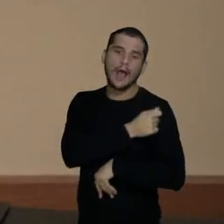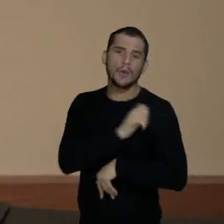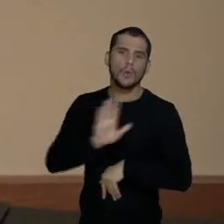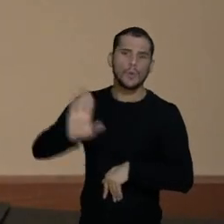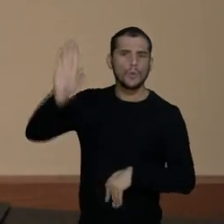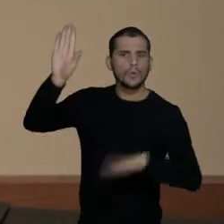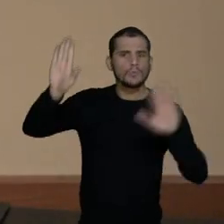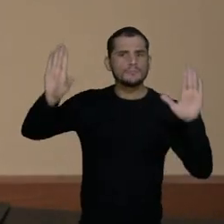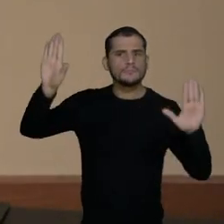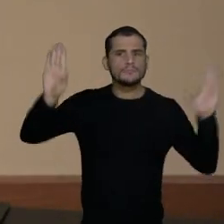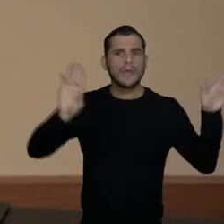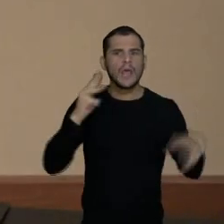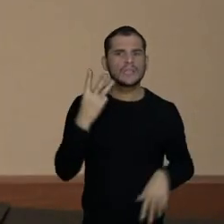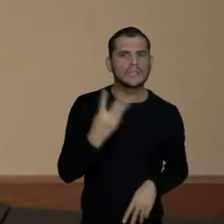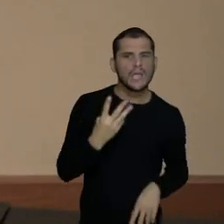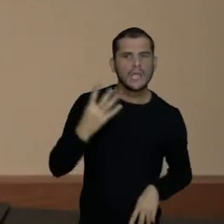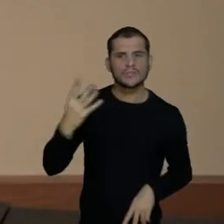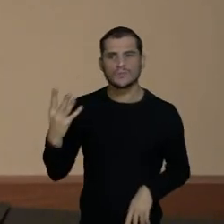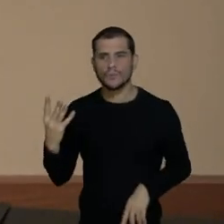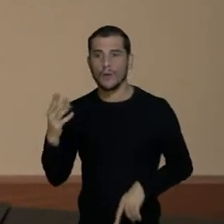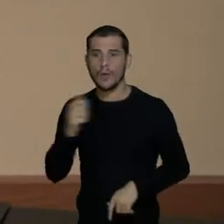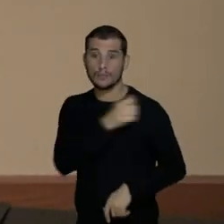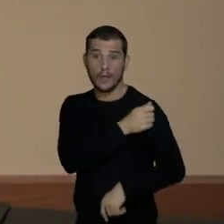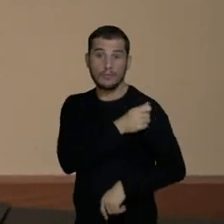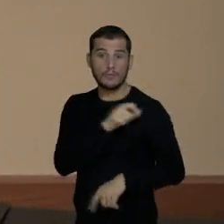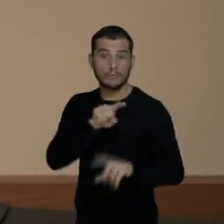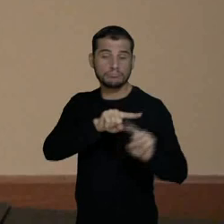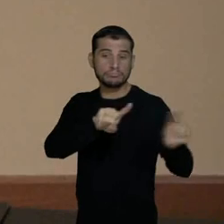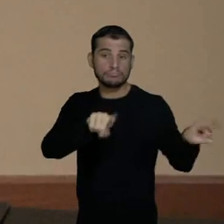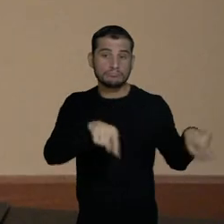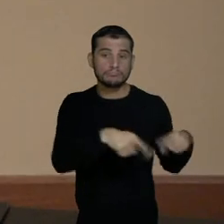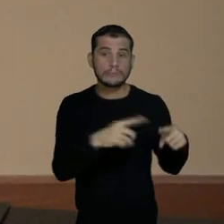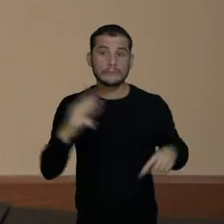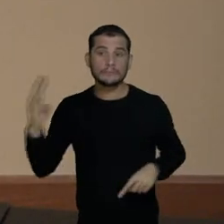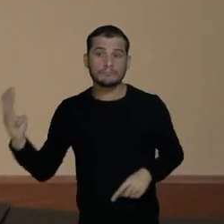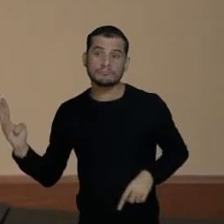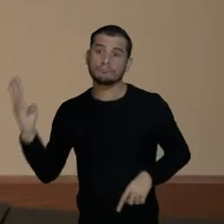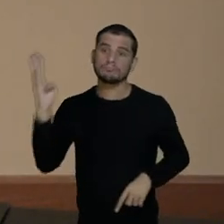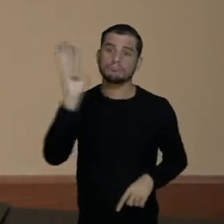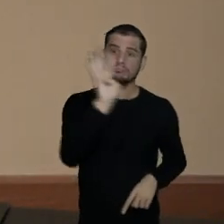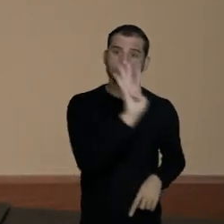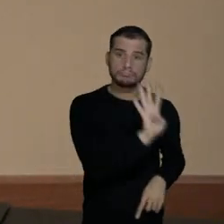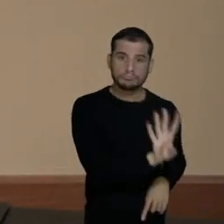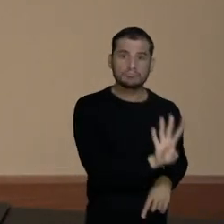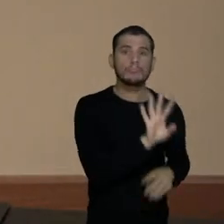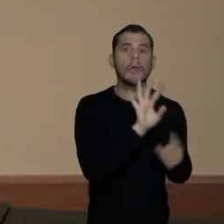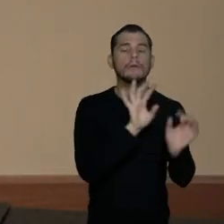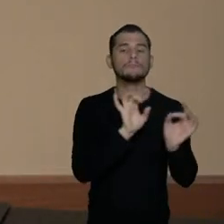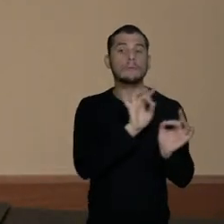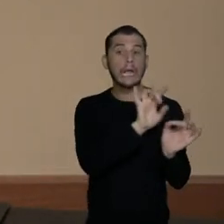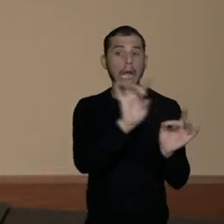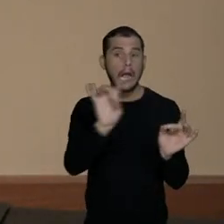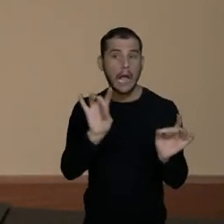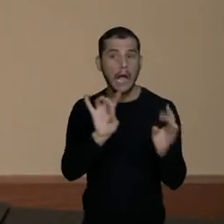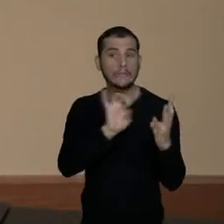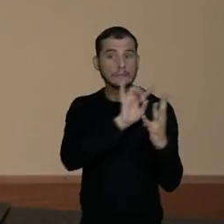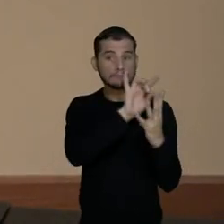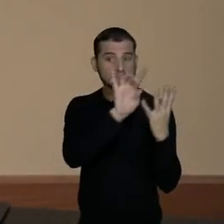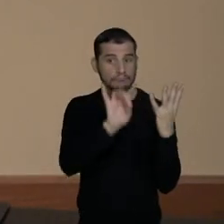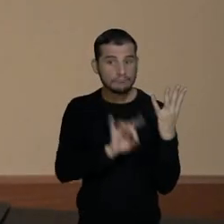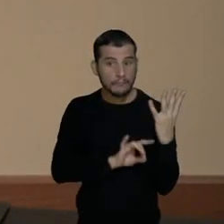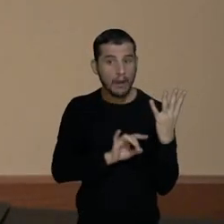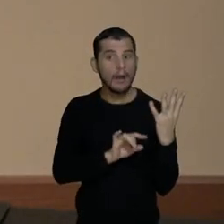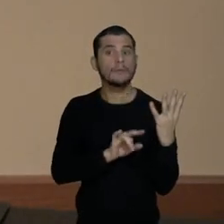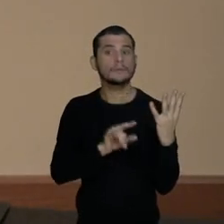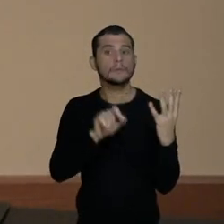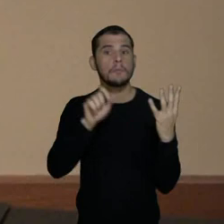leva para uma outra sala todos esses alunos e aí ele faz a prova oral para cada um diferente e usa os outros